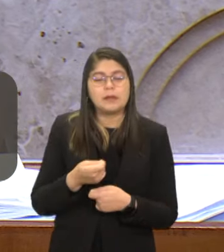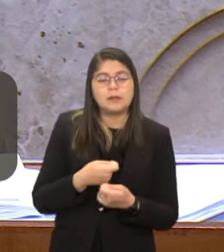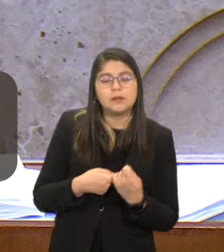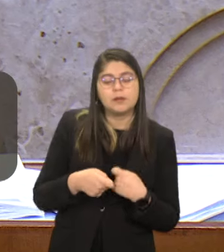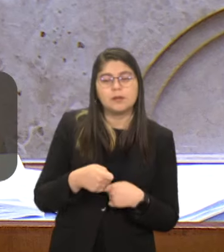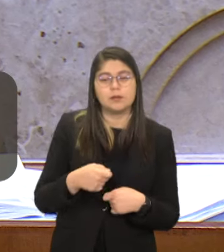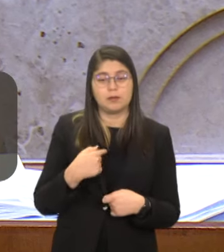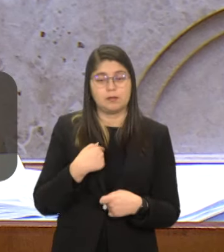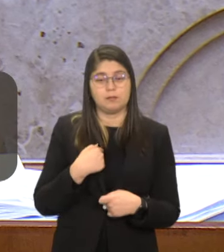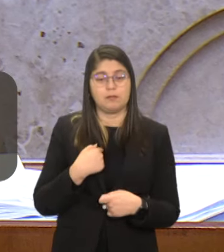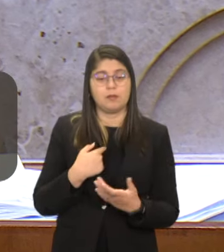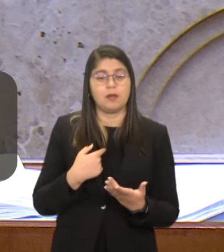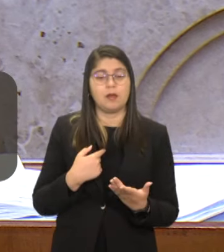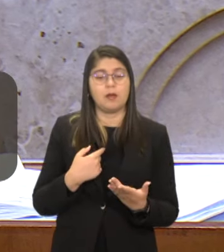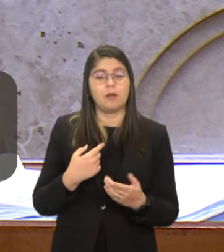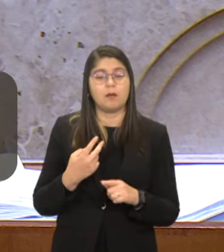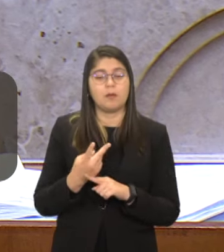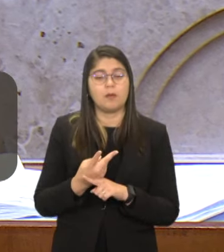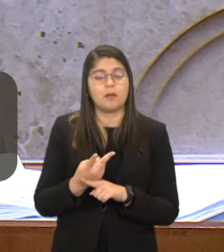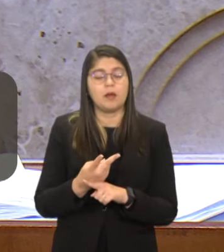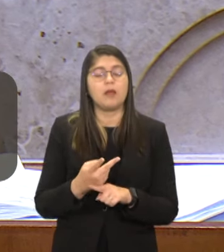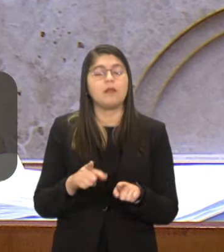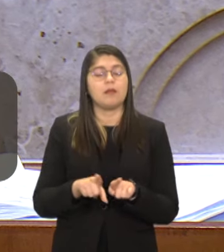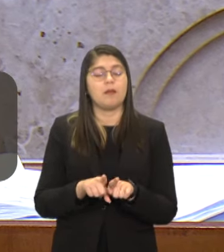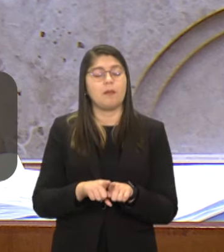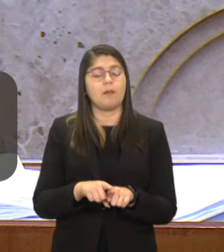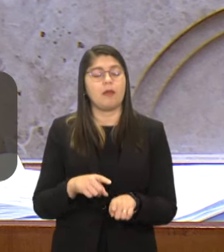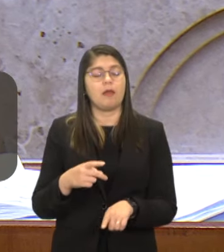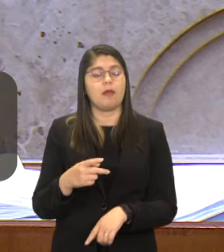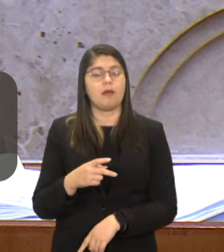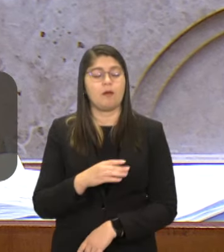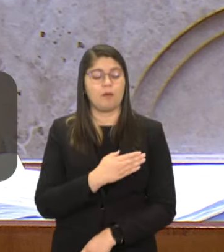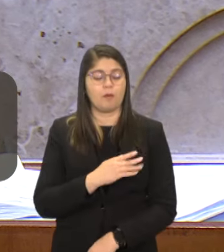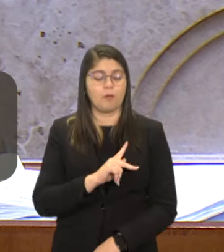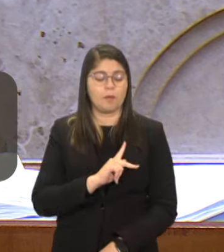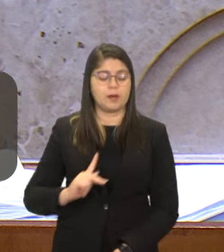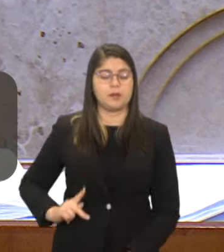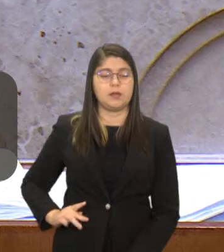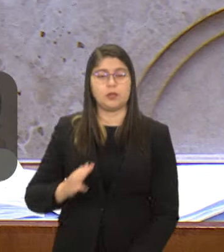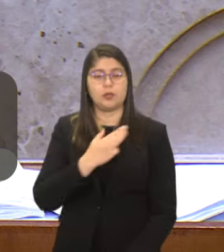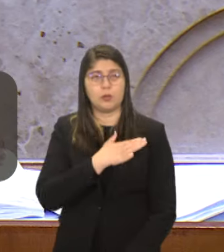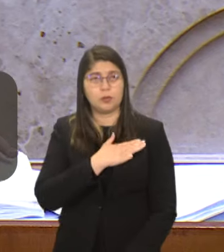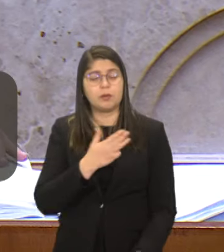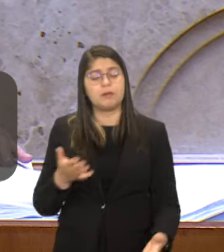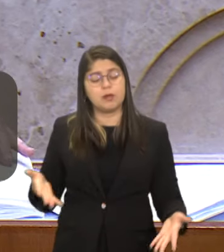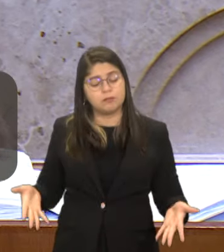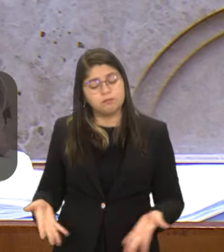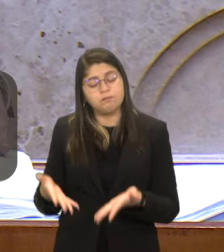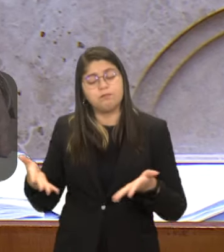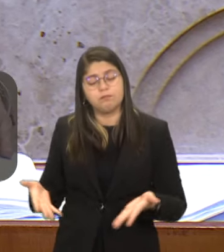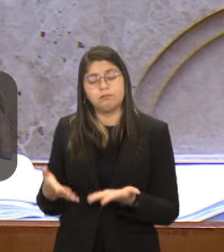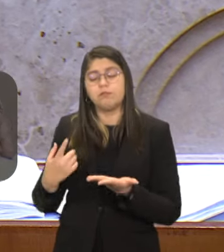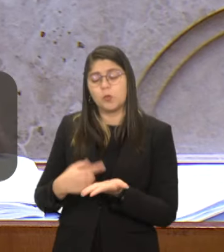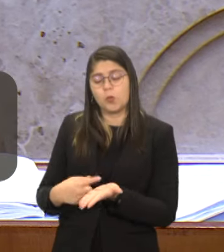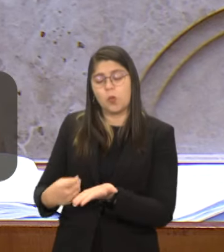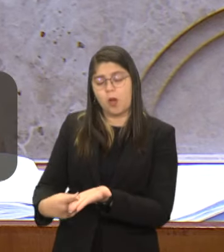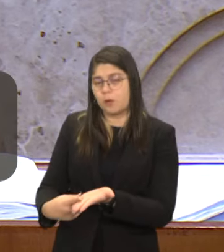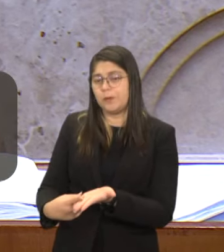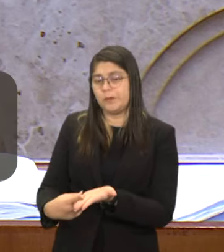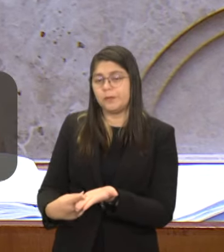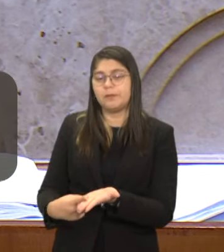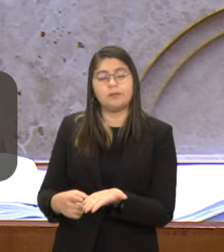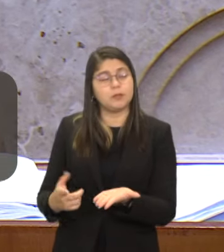mesmo procurei e pedi a interferência dele para empurrar esse acordo e,